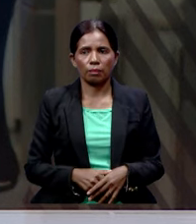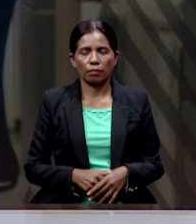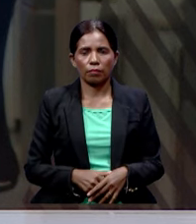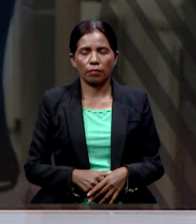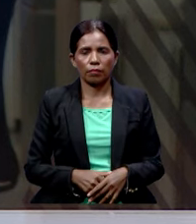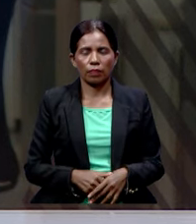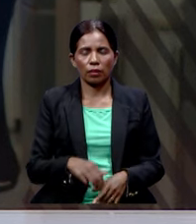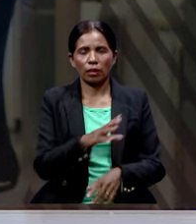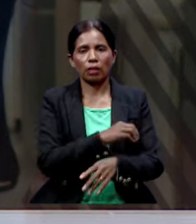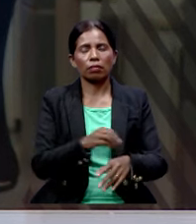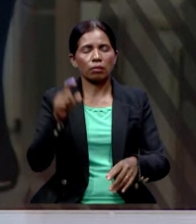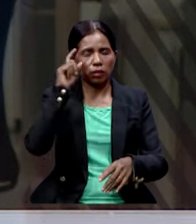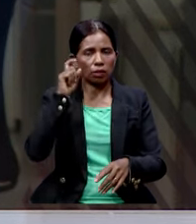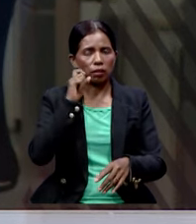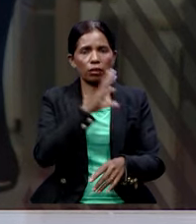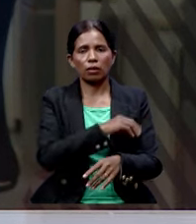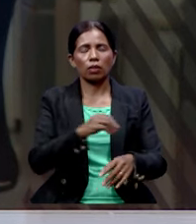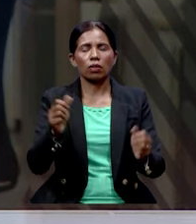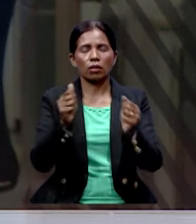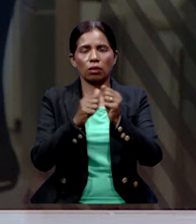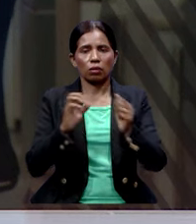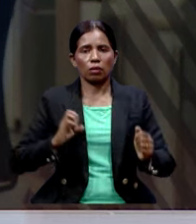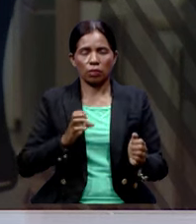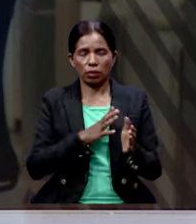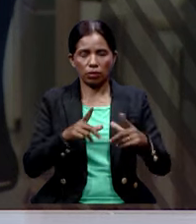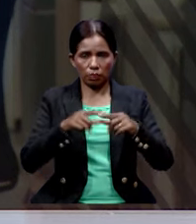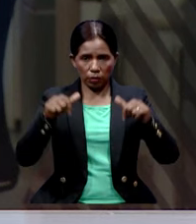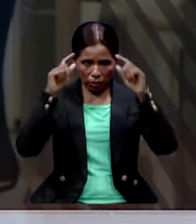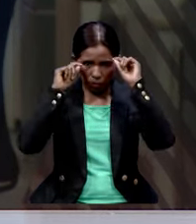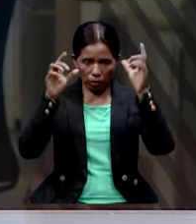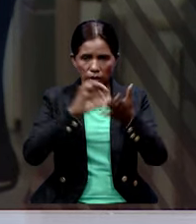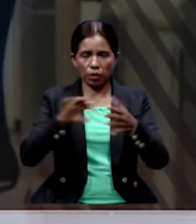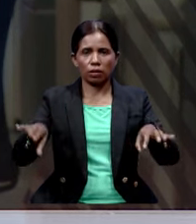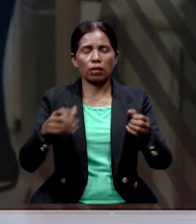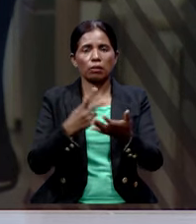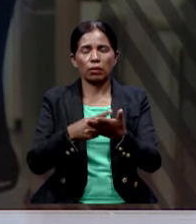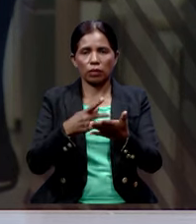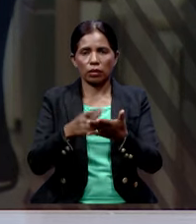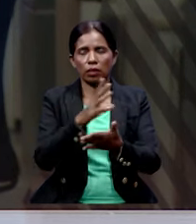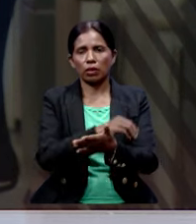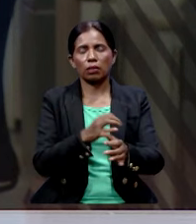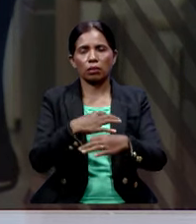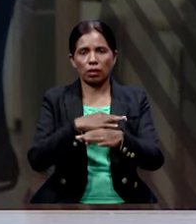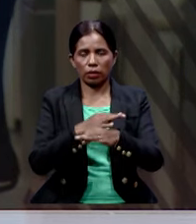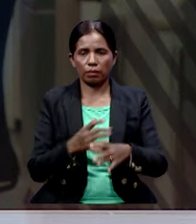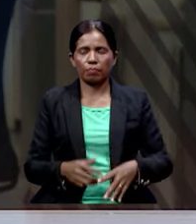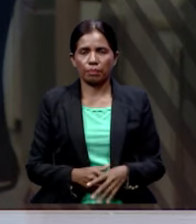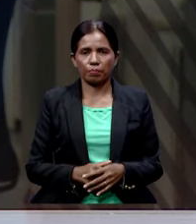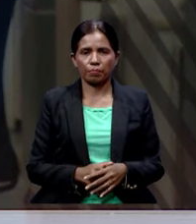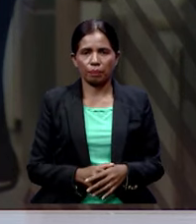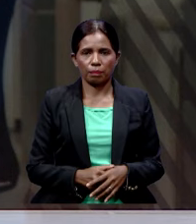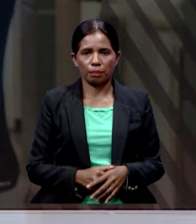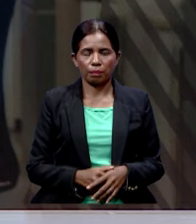Gestora Sala Leitura Sana Naguzumão, um embaixador Japão e Timor-Leste, assina acordo projeto reabilitação.